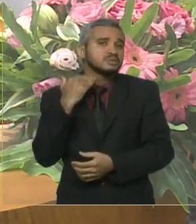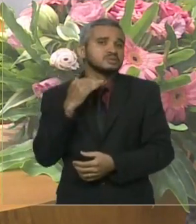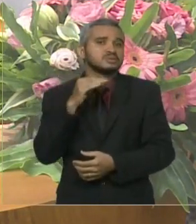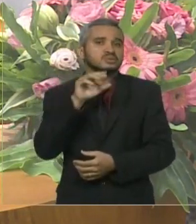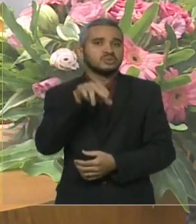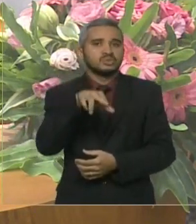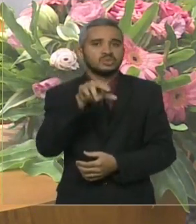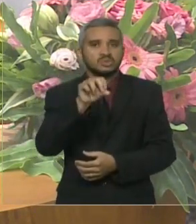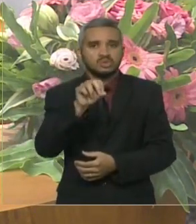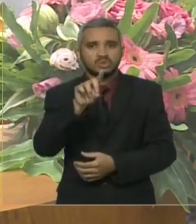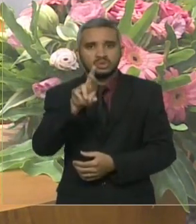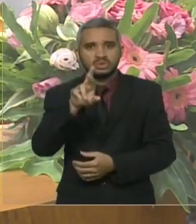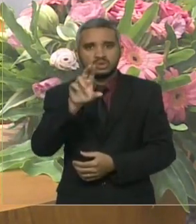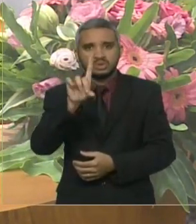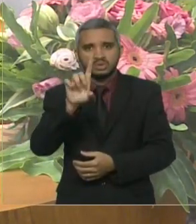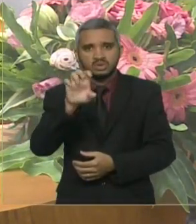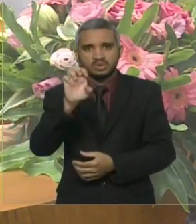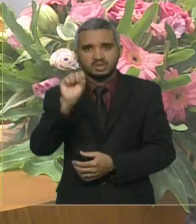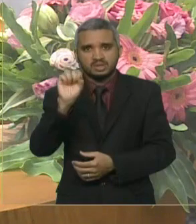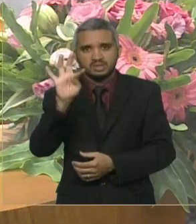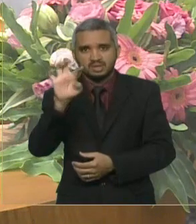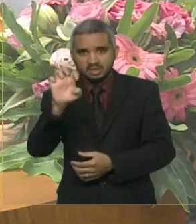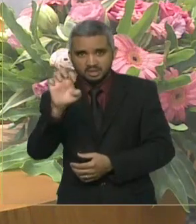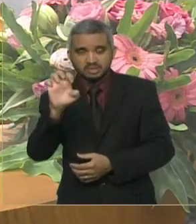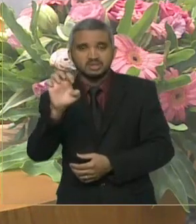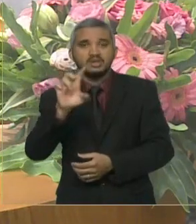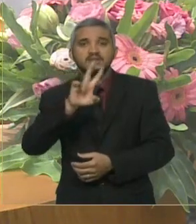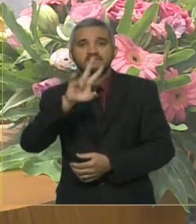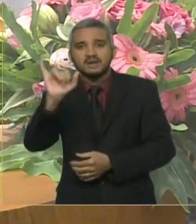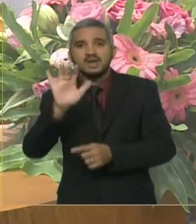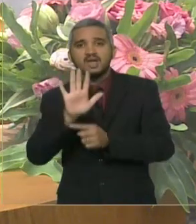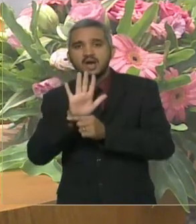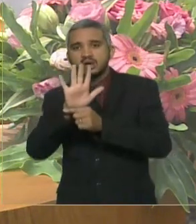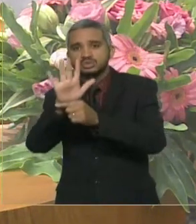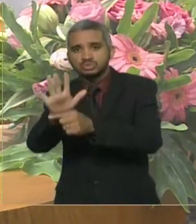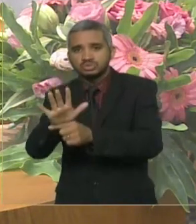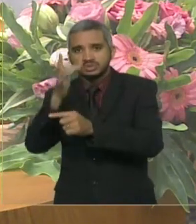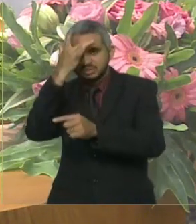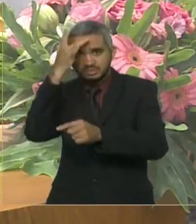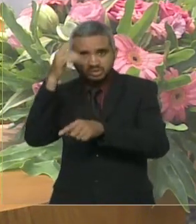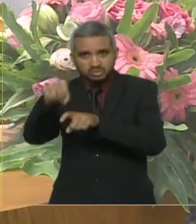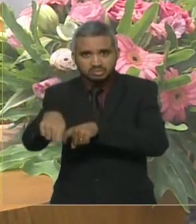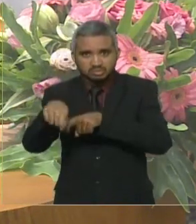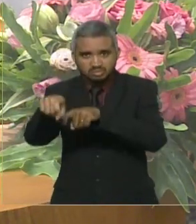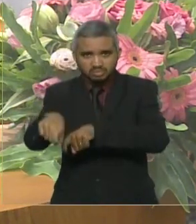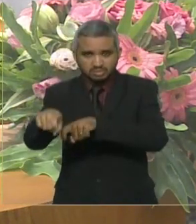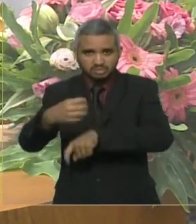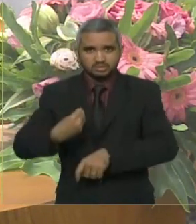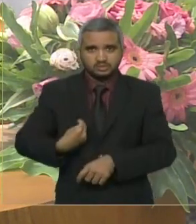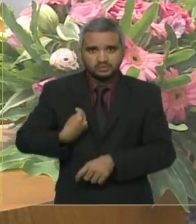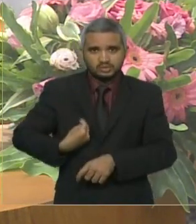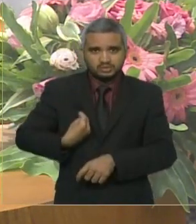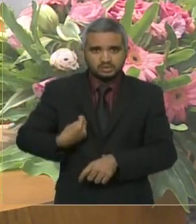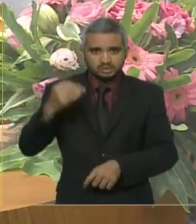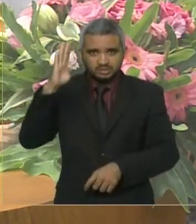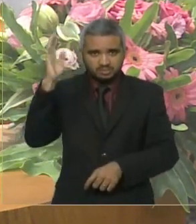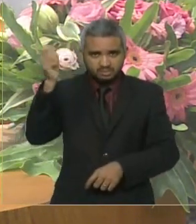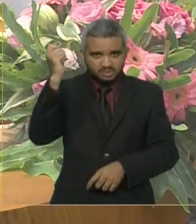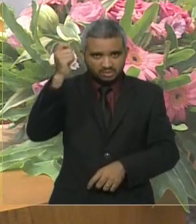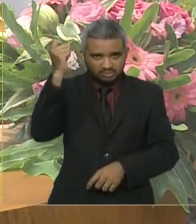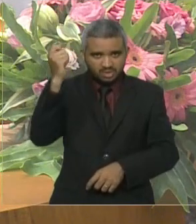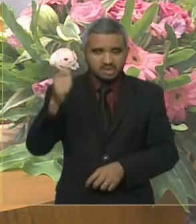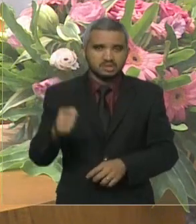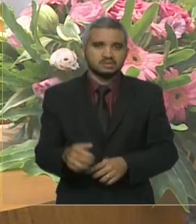irá beneficiar os produtores rurais de Barra do Corda, principalmente os produtores